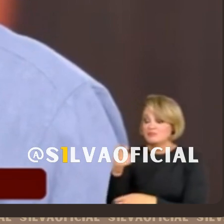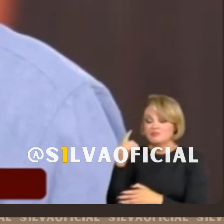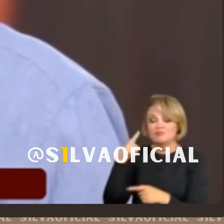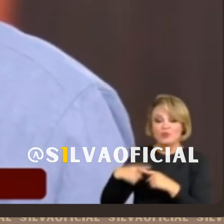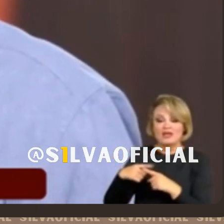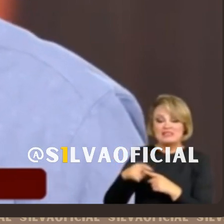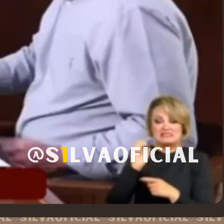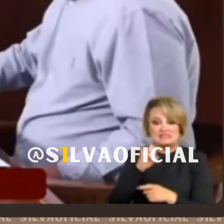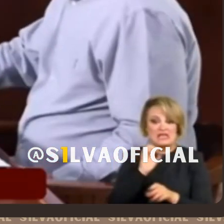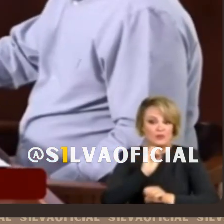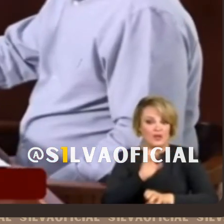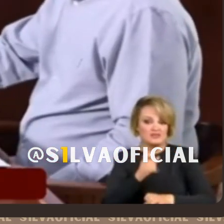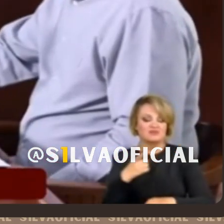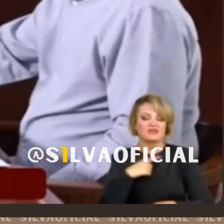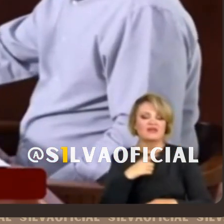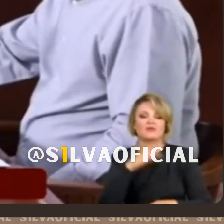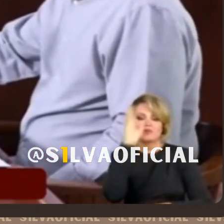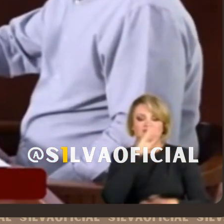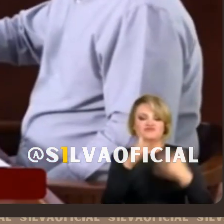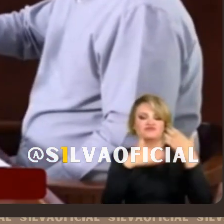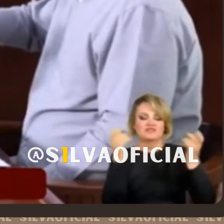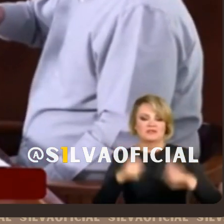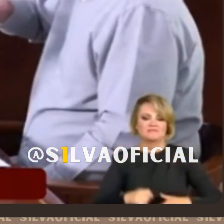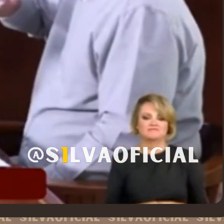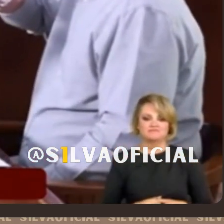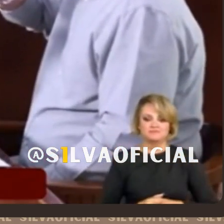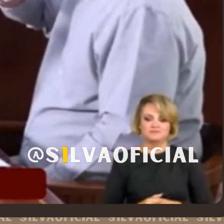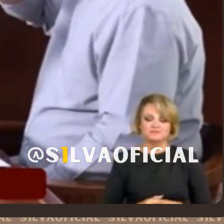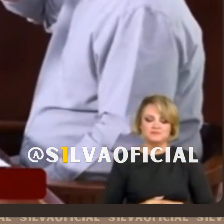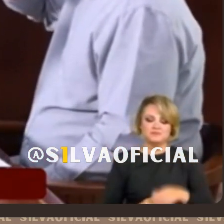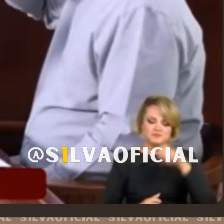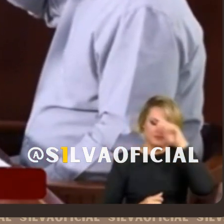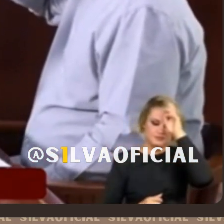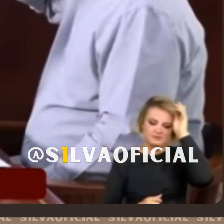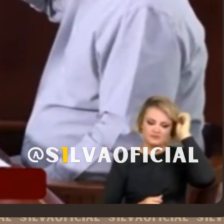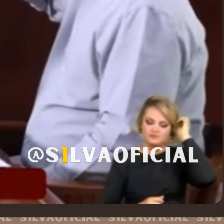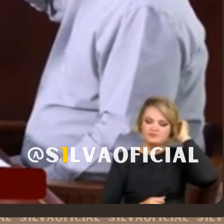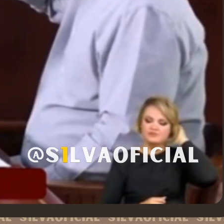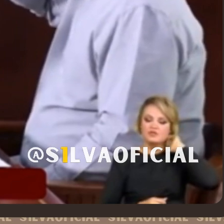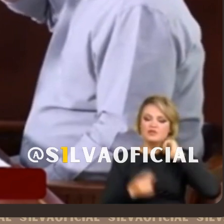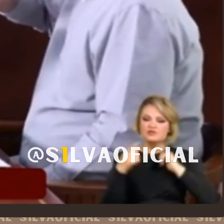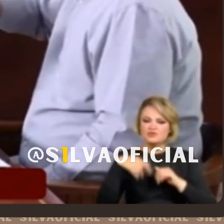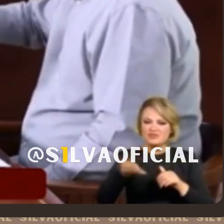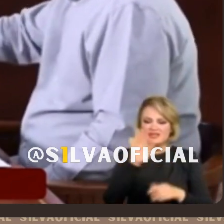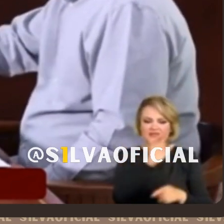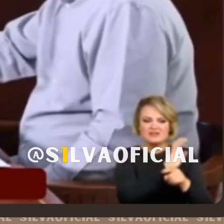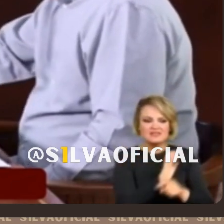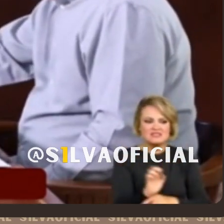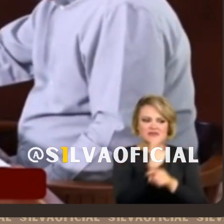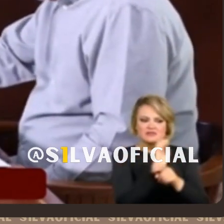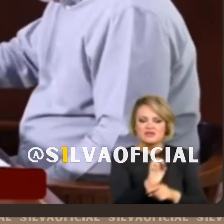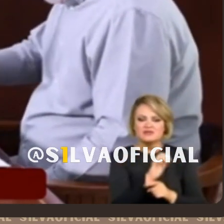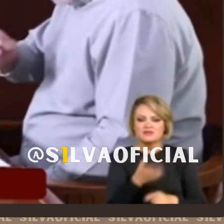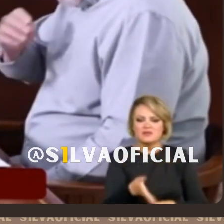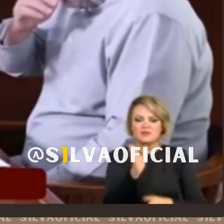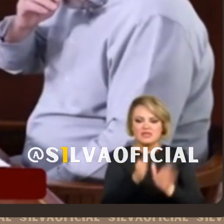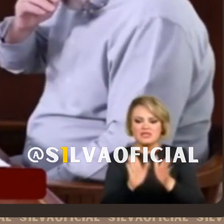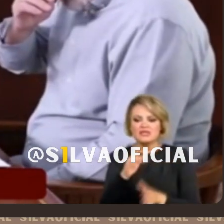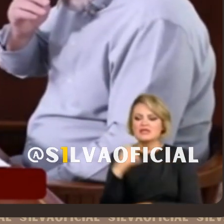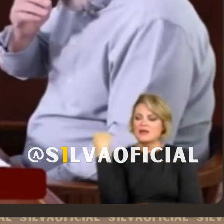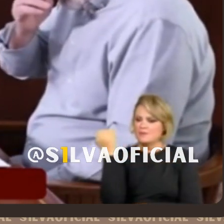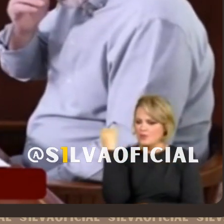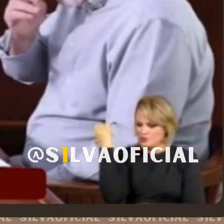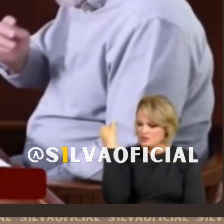povo. A presença do senhor em vários estados também é muito importante, não simplesmente para realçar essas obras ou essas